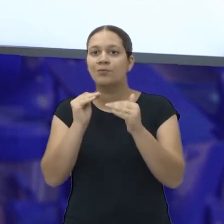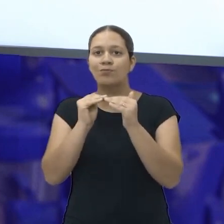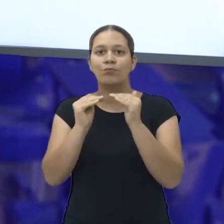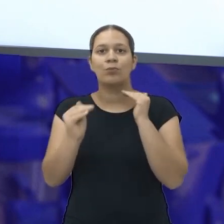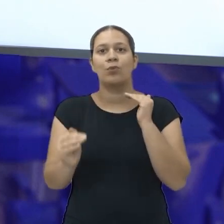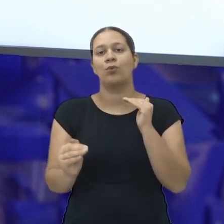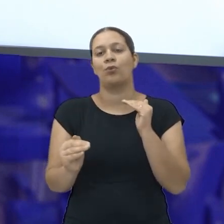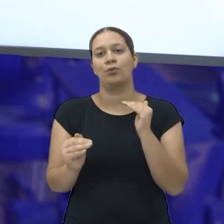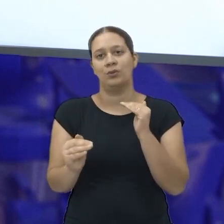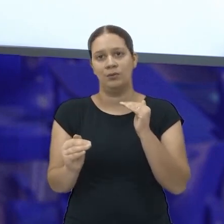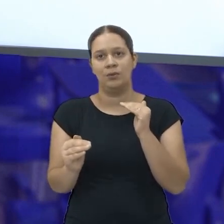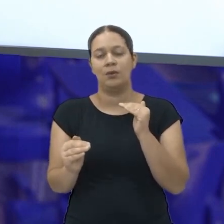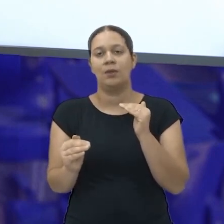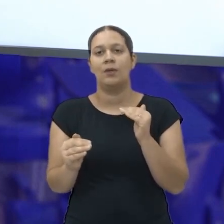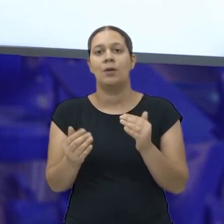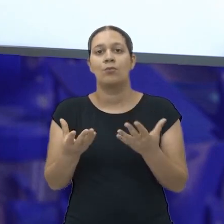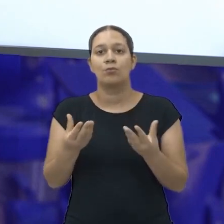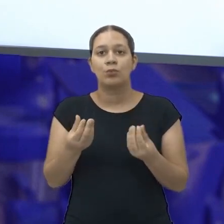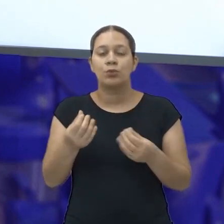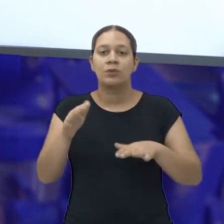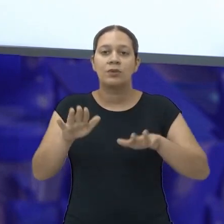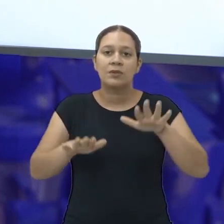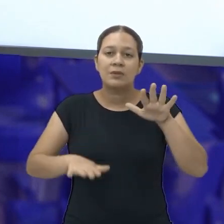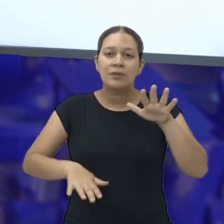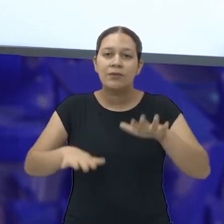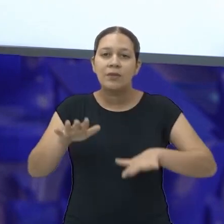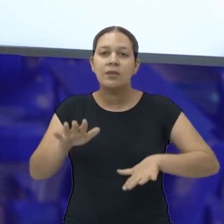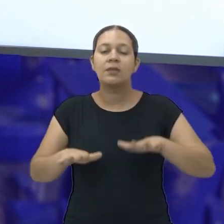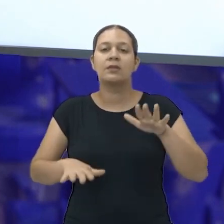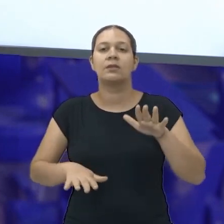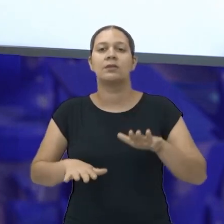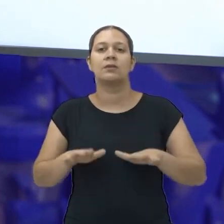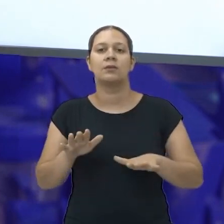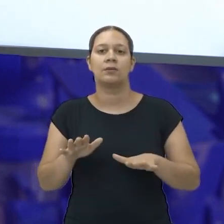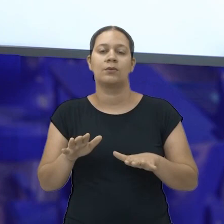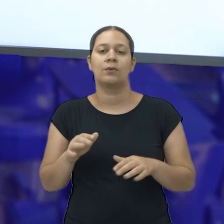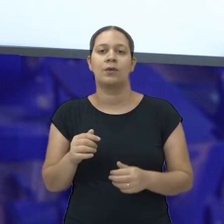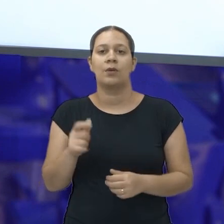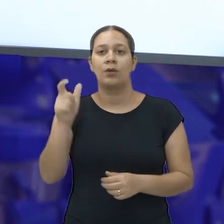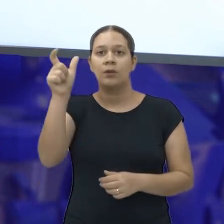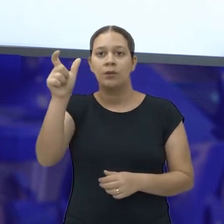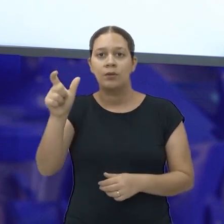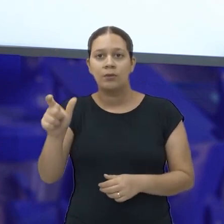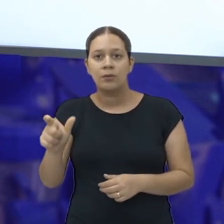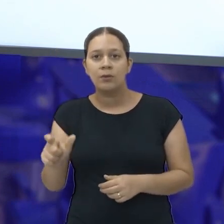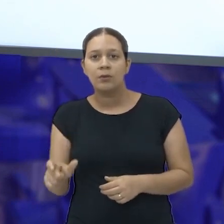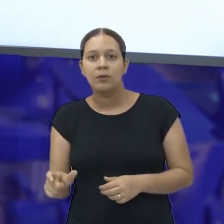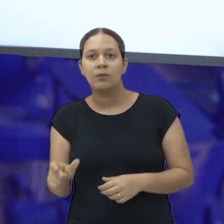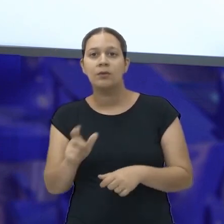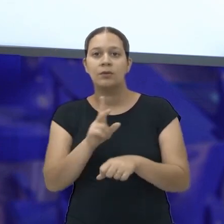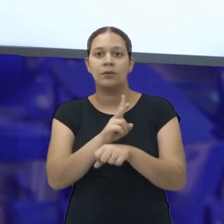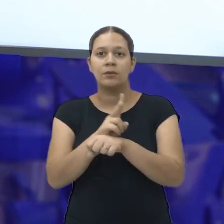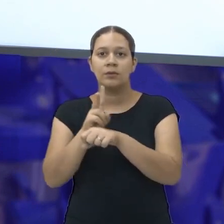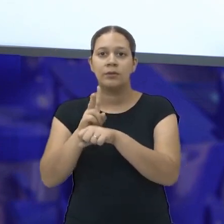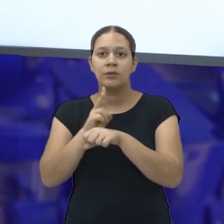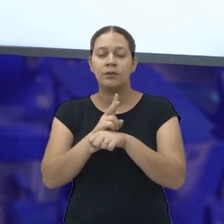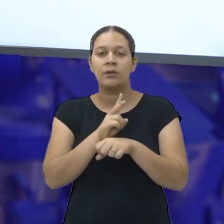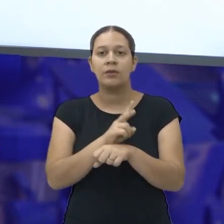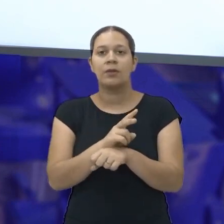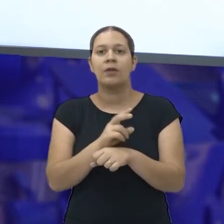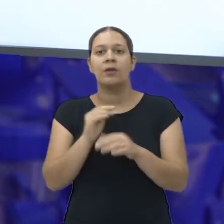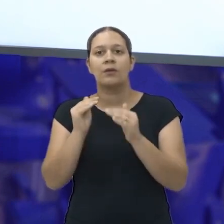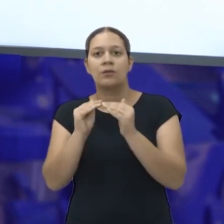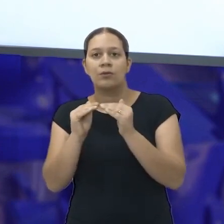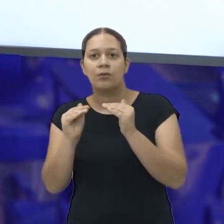foi tomada, né? Muitas vezes, por exemplo, uma pessoa é conservadora e não concorda com